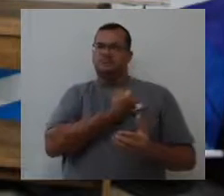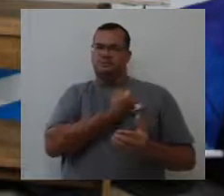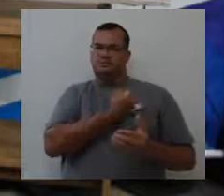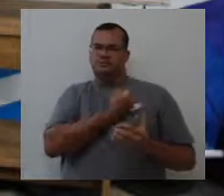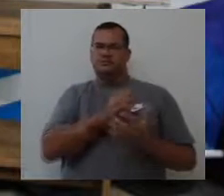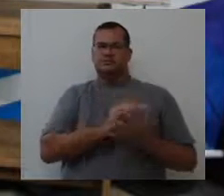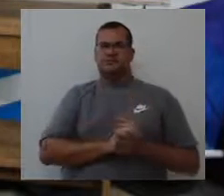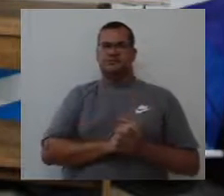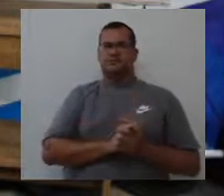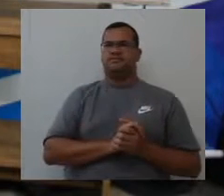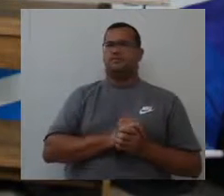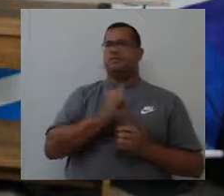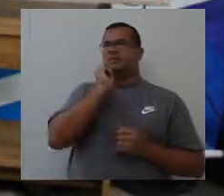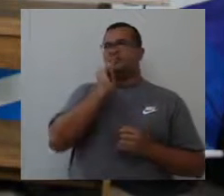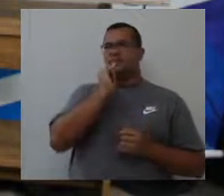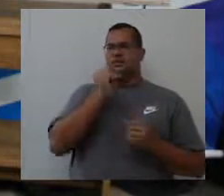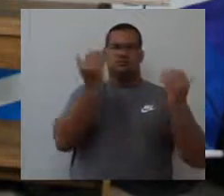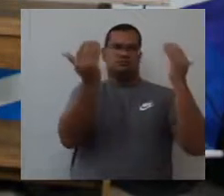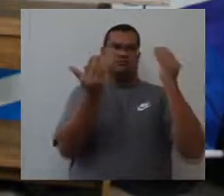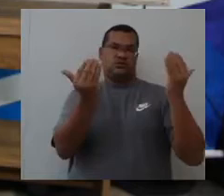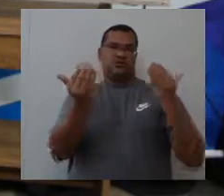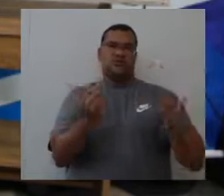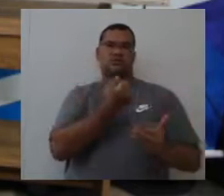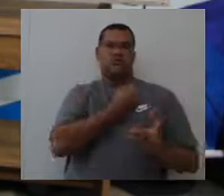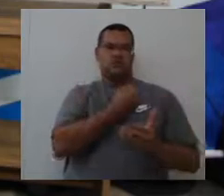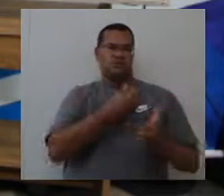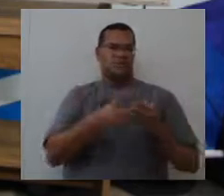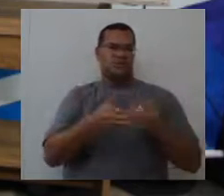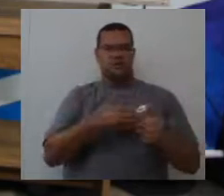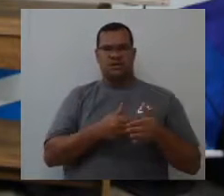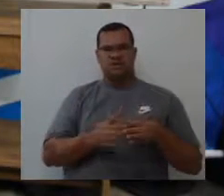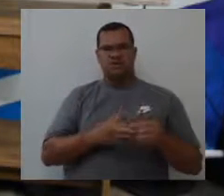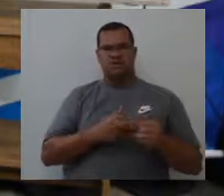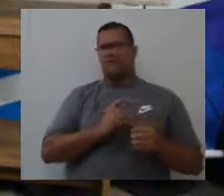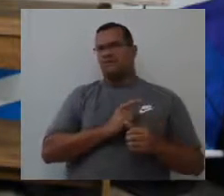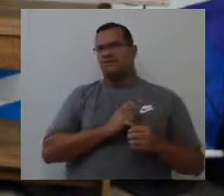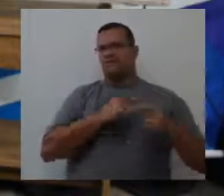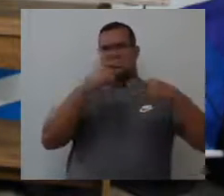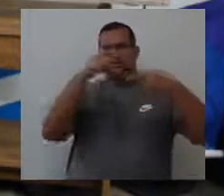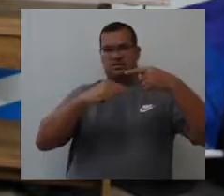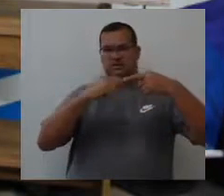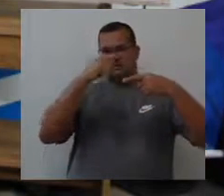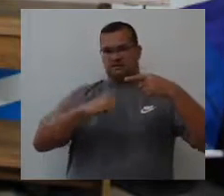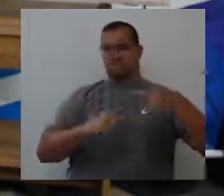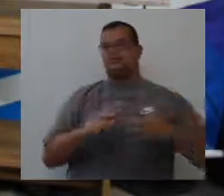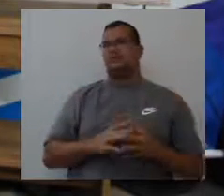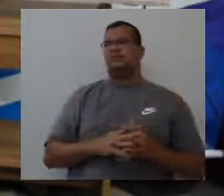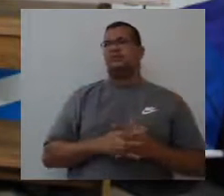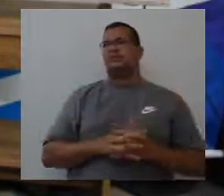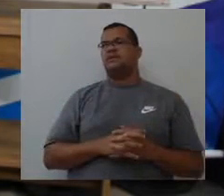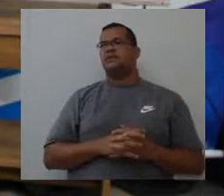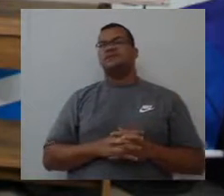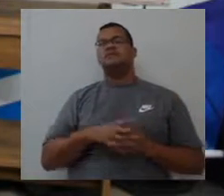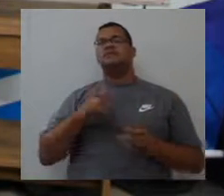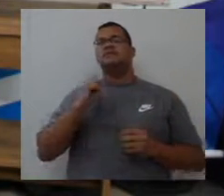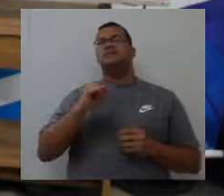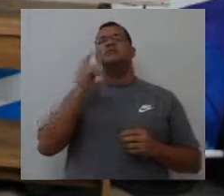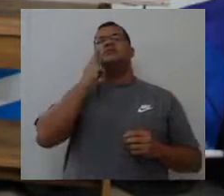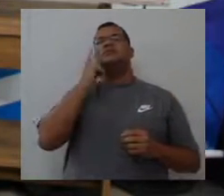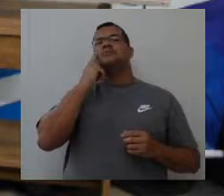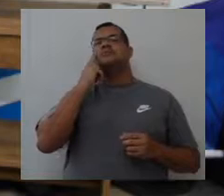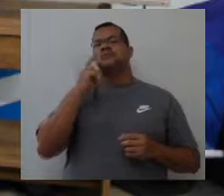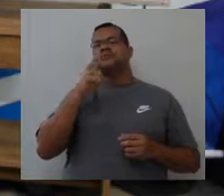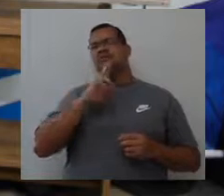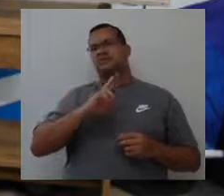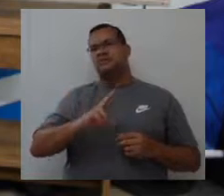Quando comparamos dois números quaisquer, estabelecemos uma razão entre eles. Se observarmos com atenção o resultado obtido